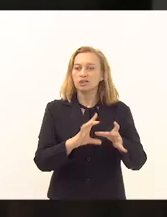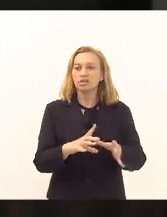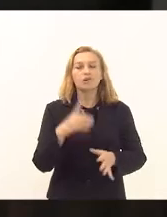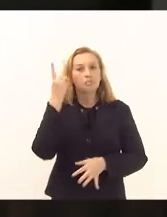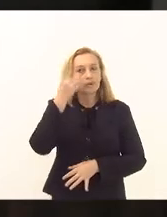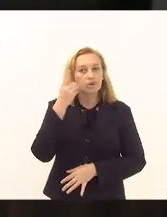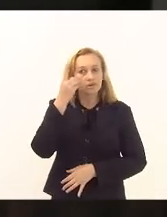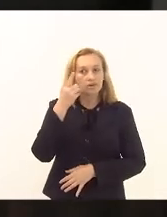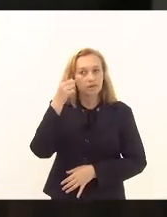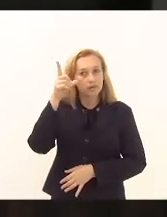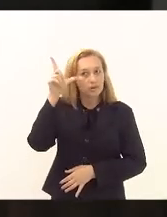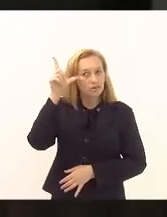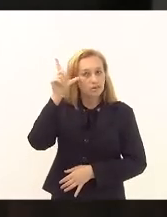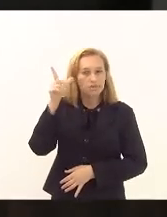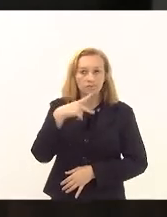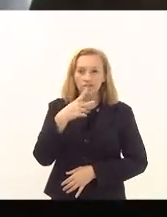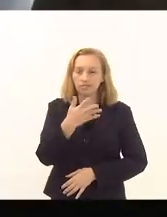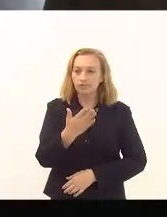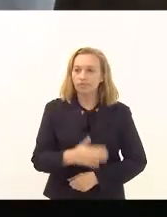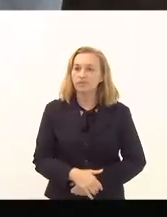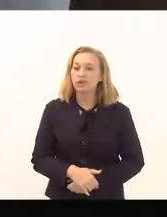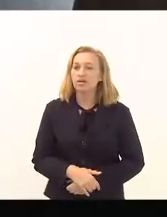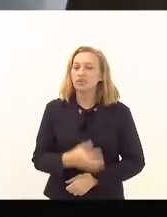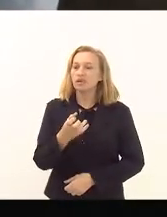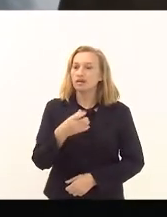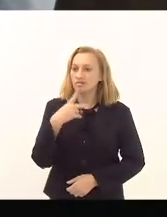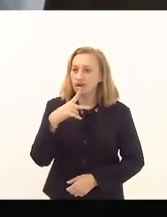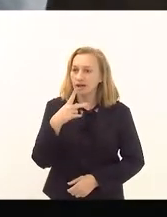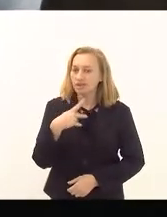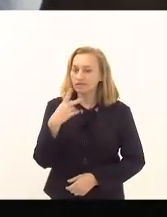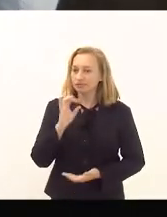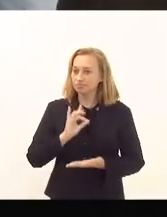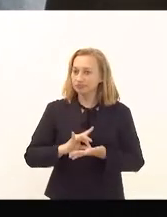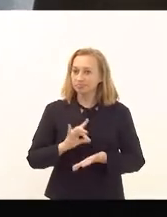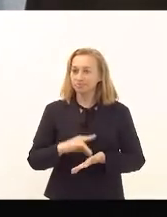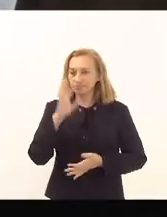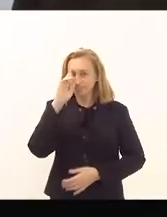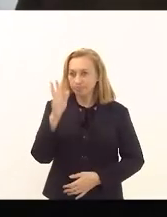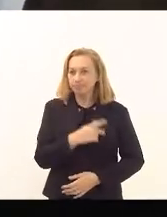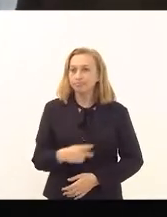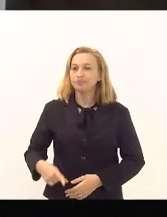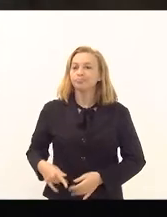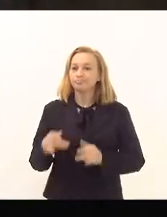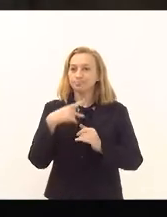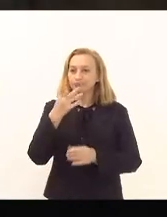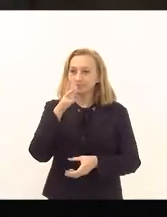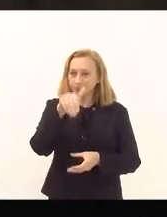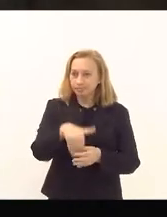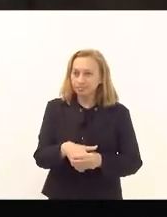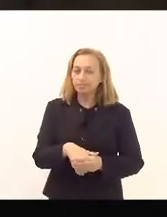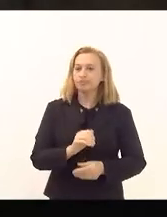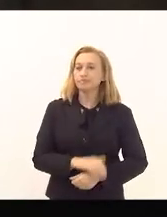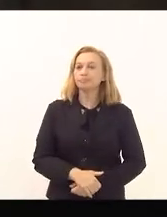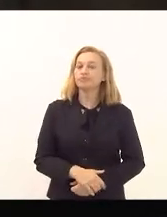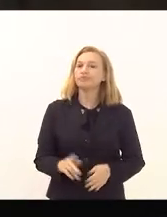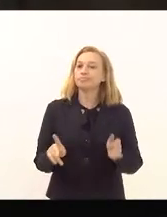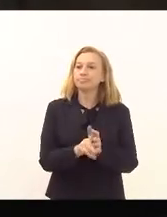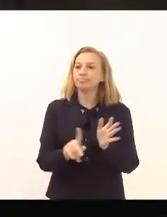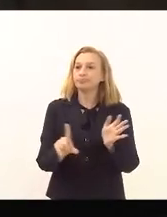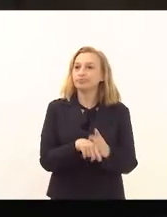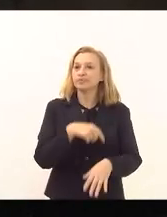deputada Lucinha. Não, presidente, o que eu solicitei, na verdade, foi fazer a declaração de voto do